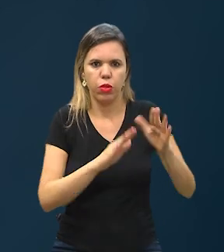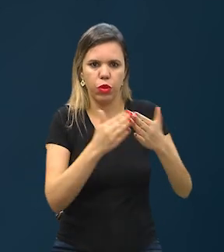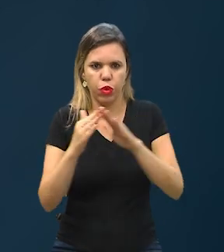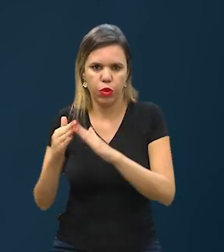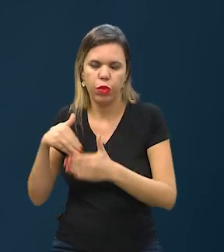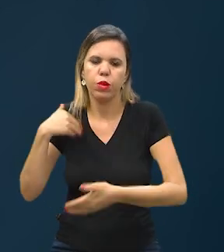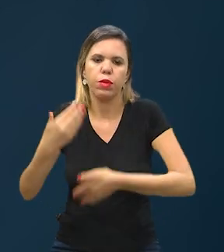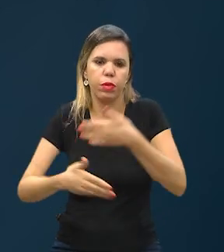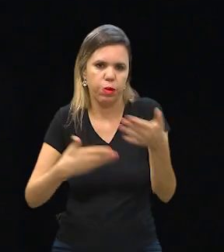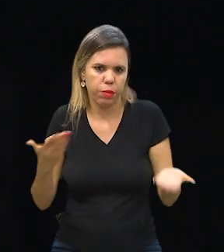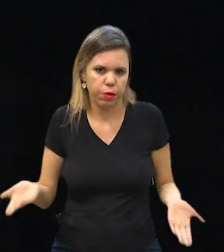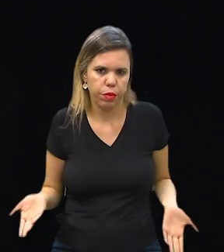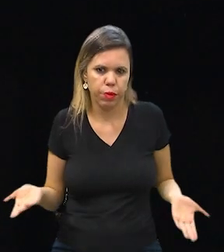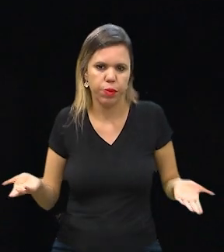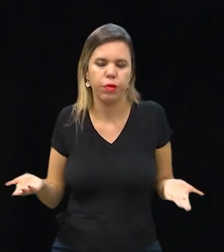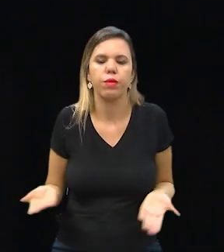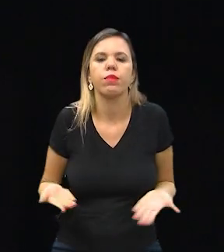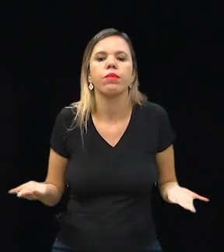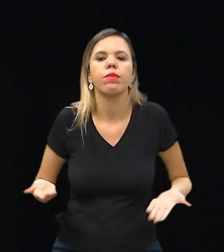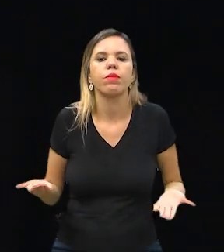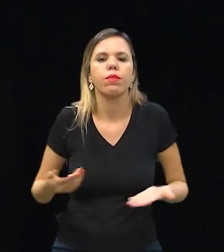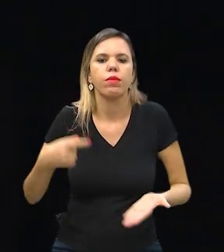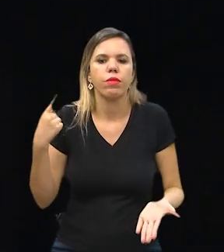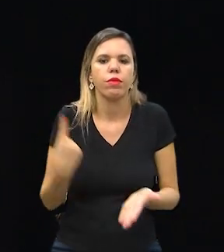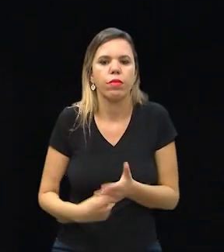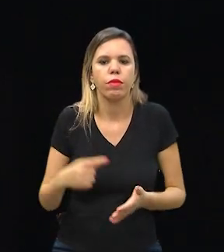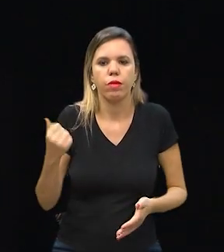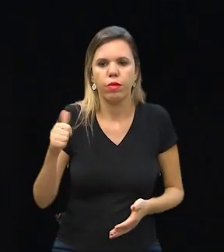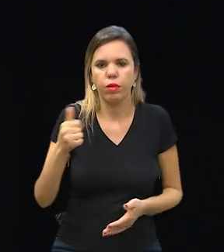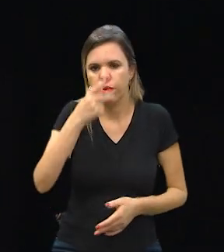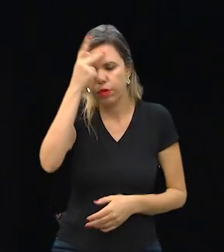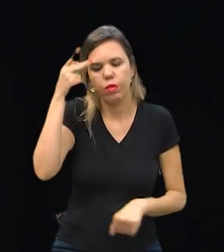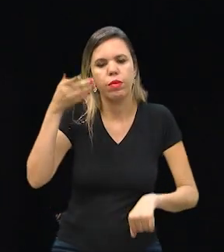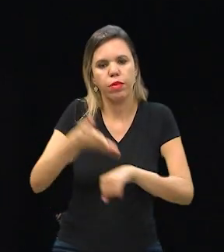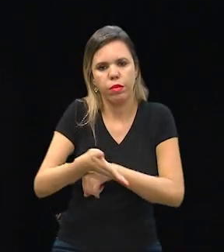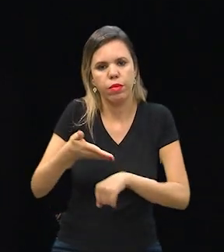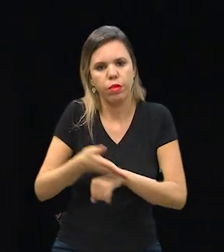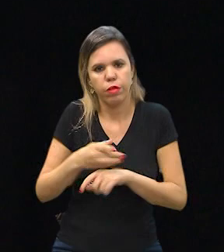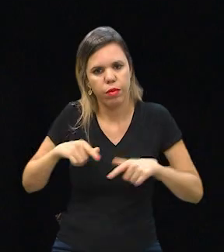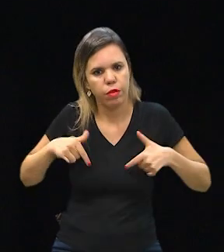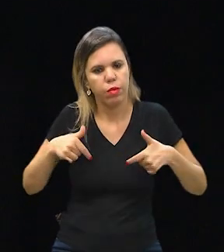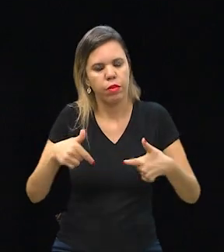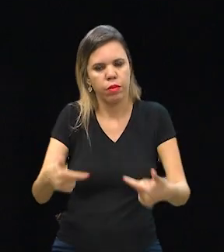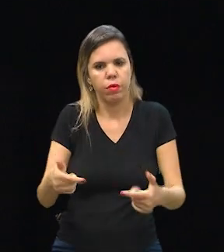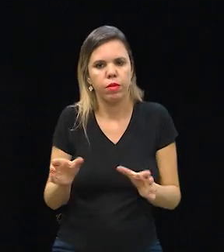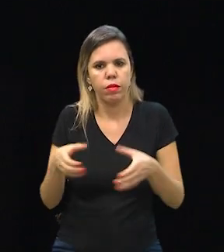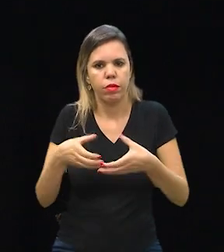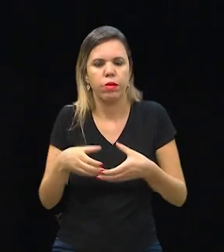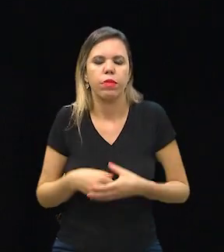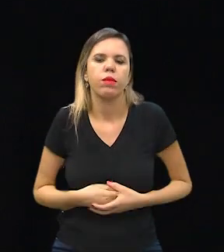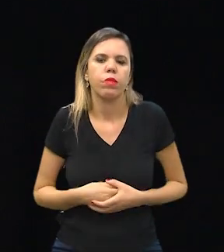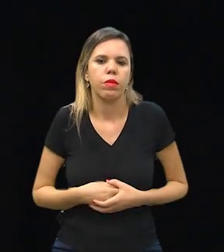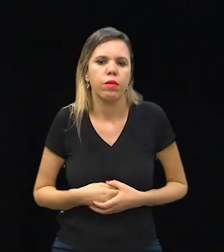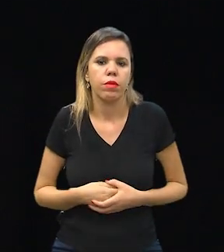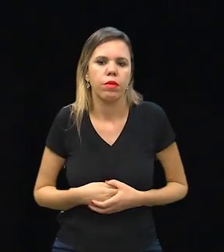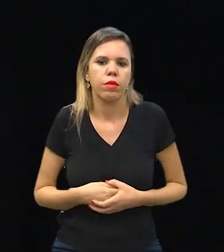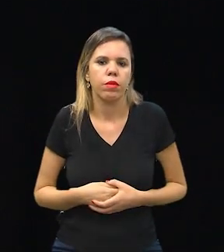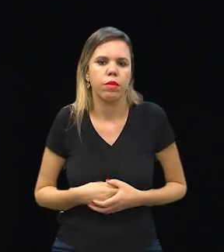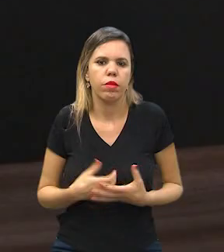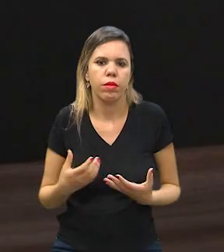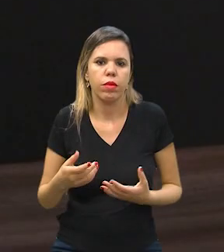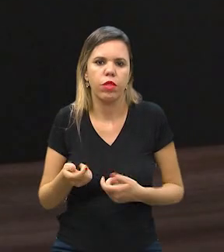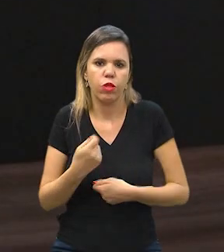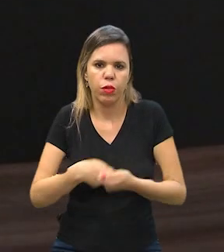nesse processo. Atualmente, a gente conta com 11 integrantes ativos na comissão de decisão da